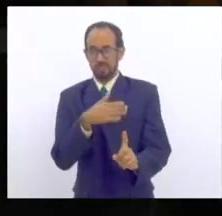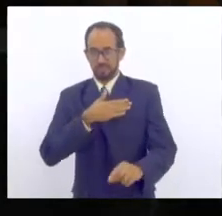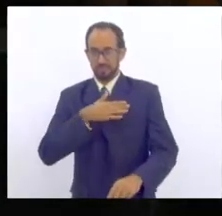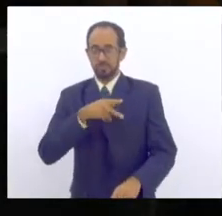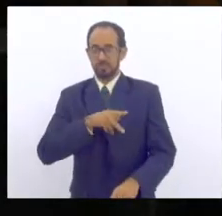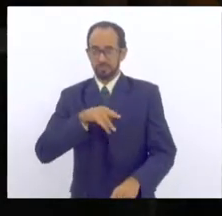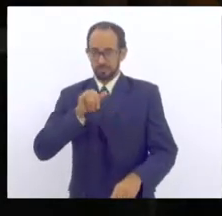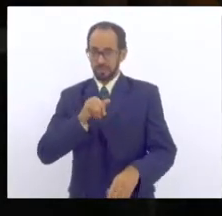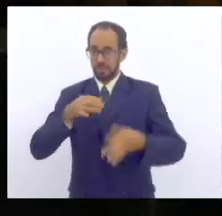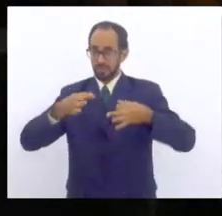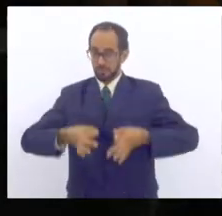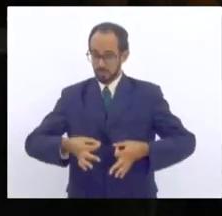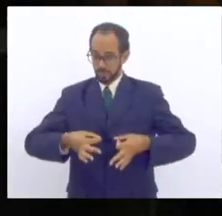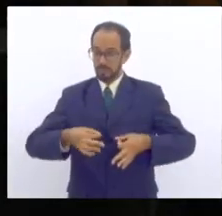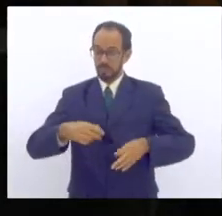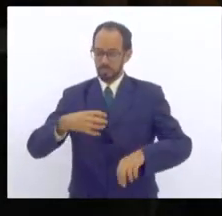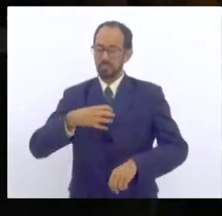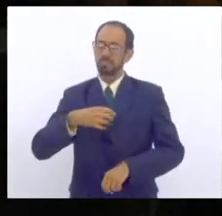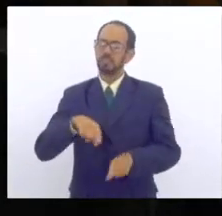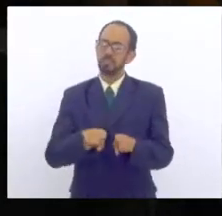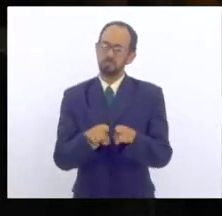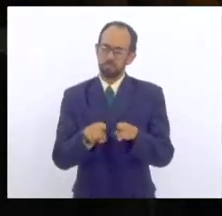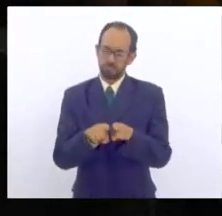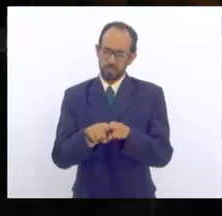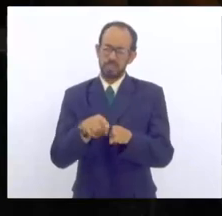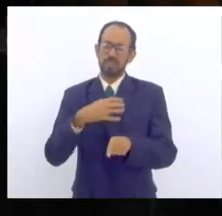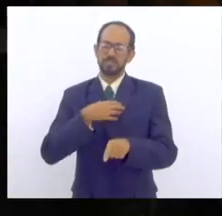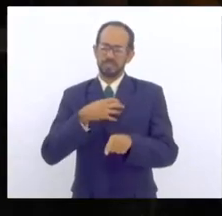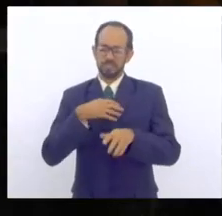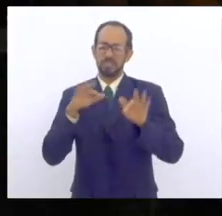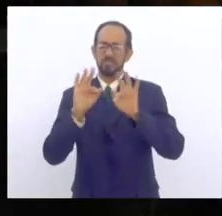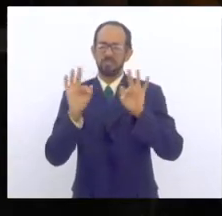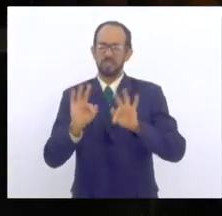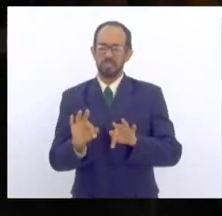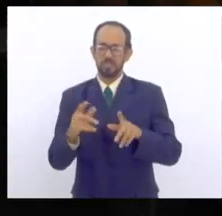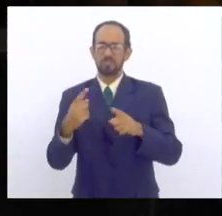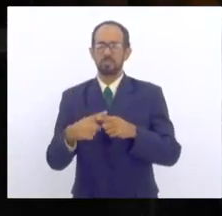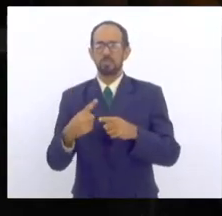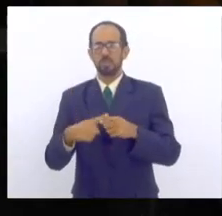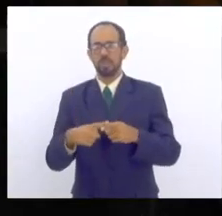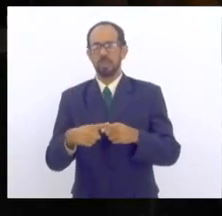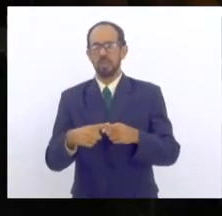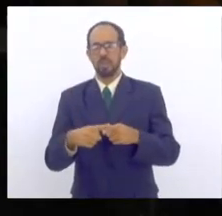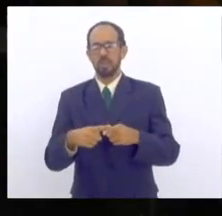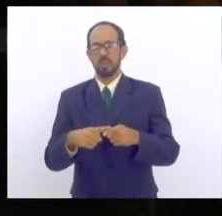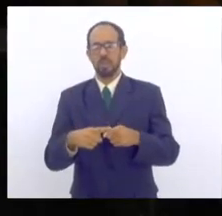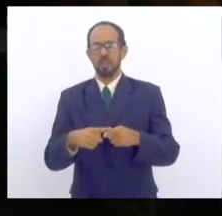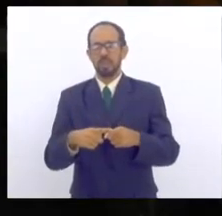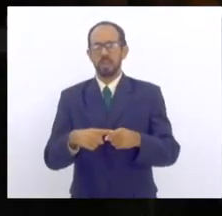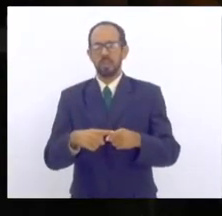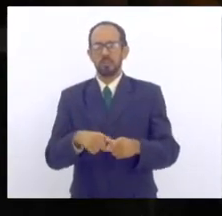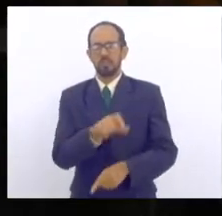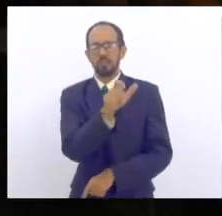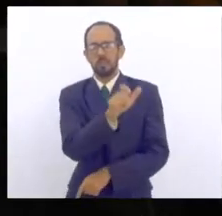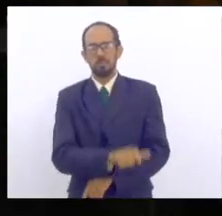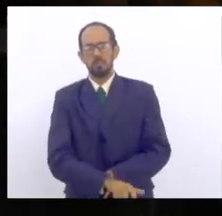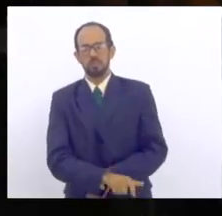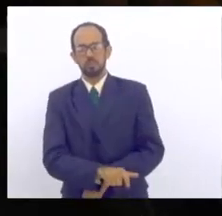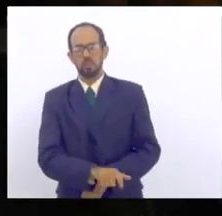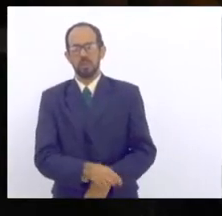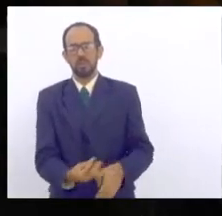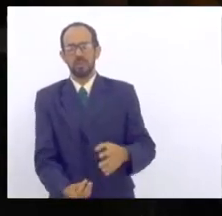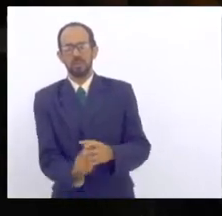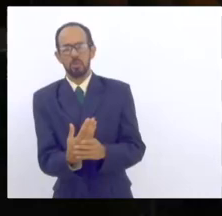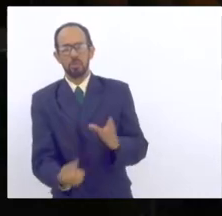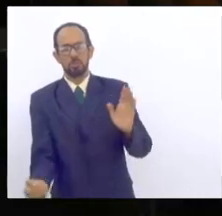com certeza ficaria imensamente feliz porque ele foi um homem que deixou muitas marcas aqui